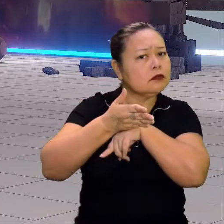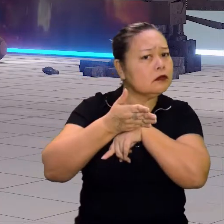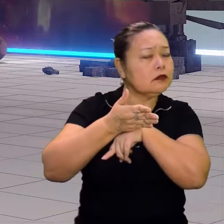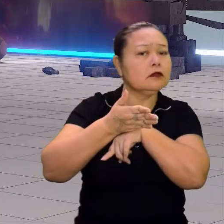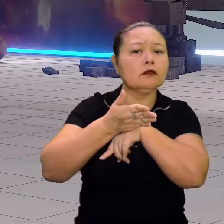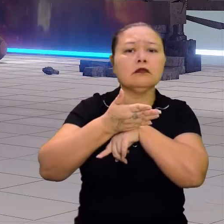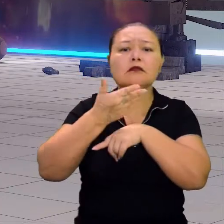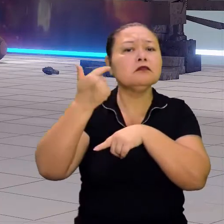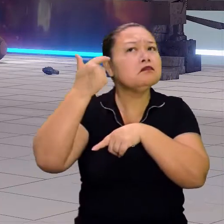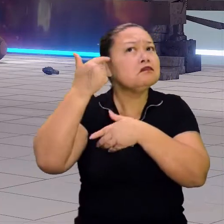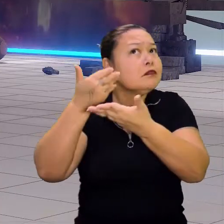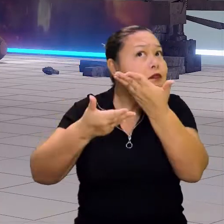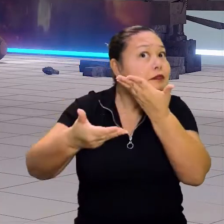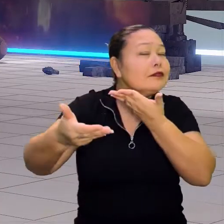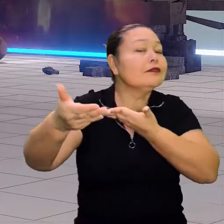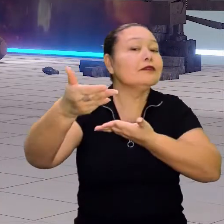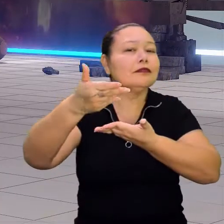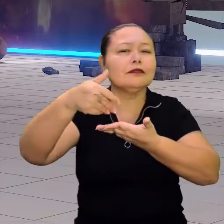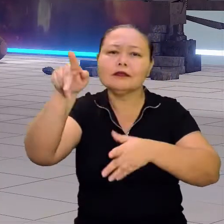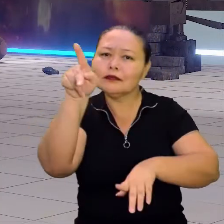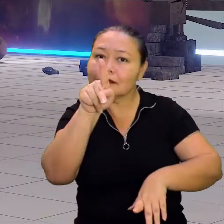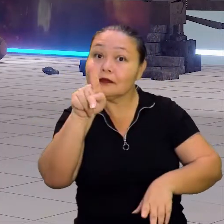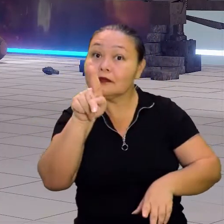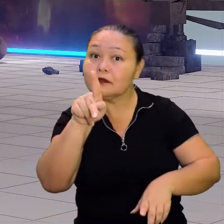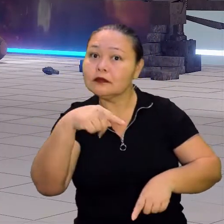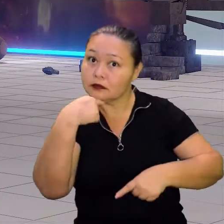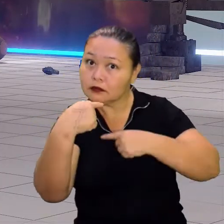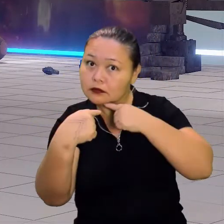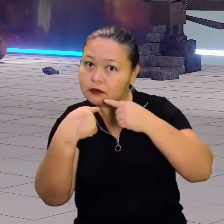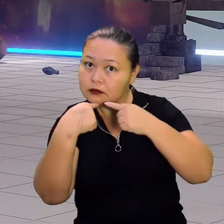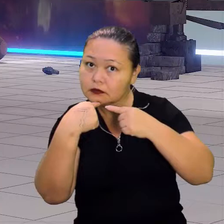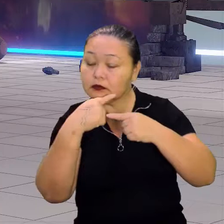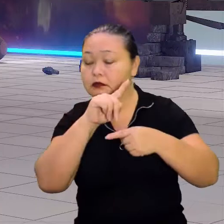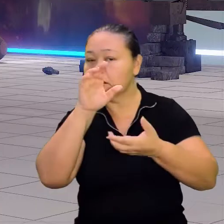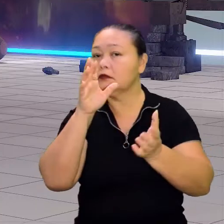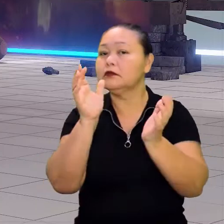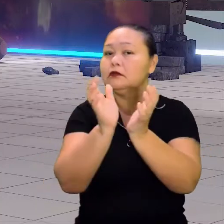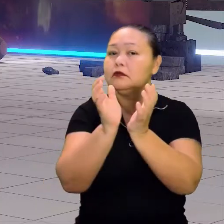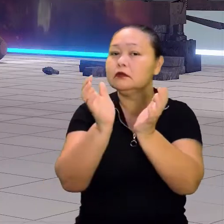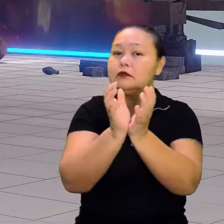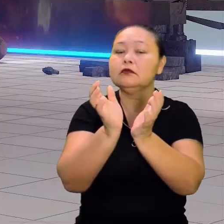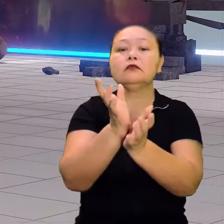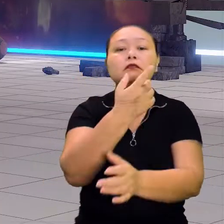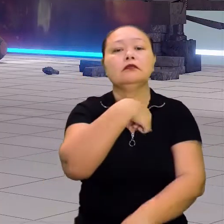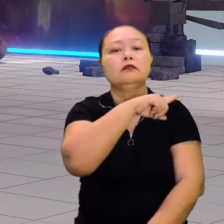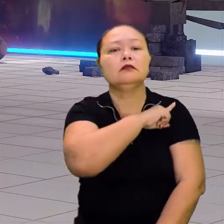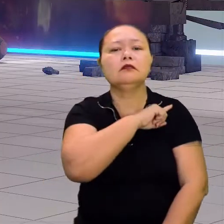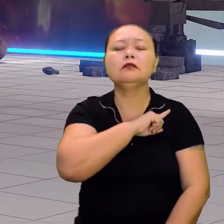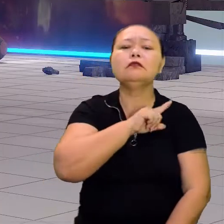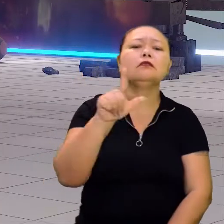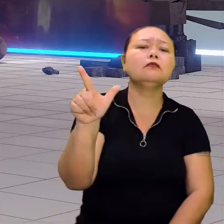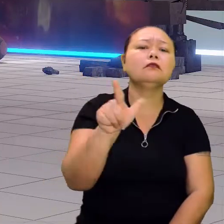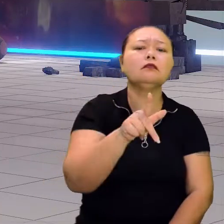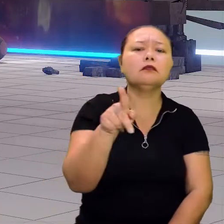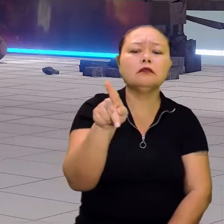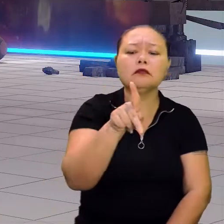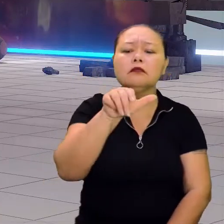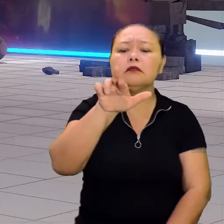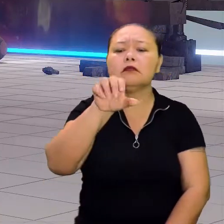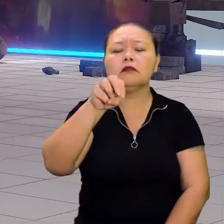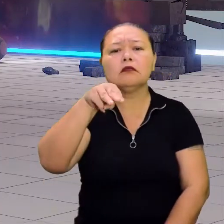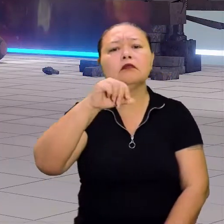e trocando ideia com a gente. Professor, qualquer dúvida, é só ir lá no grupo do primeiro ano. Professor Osmar, o aluno